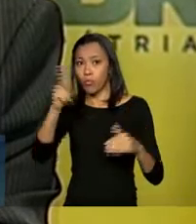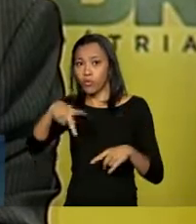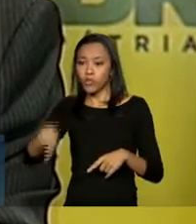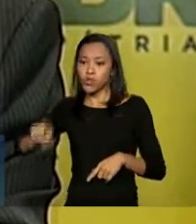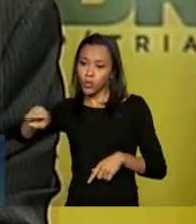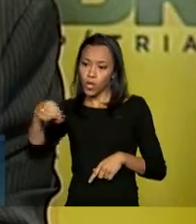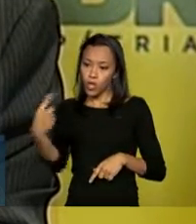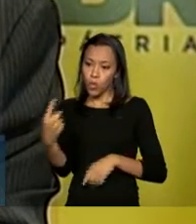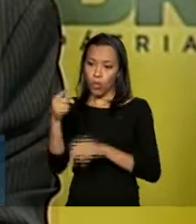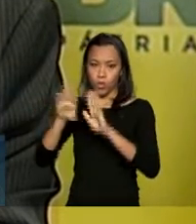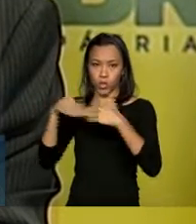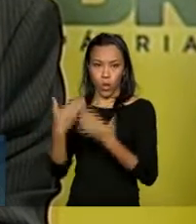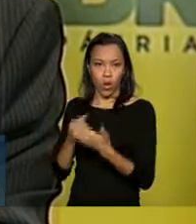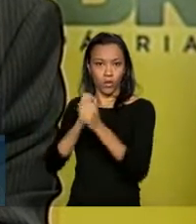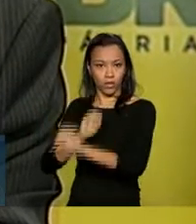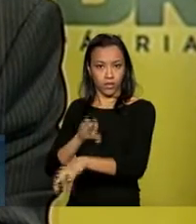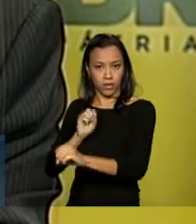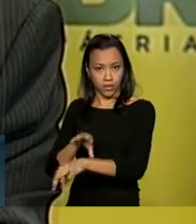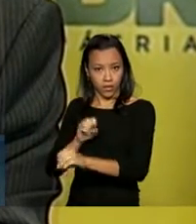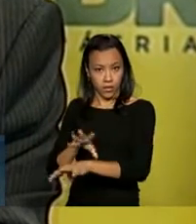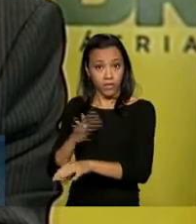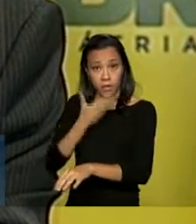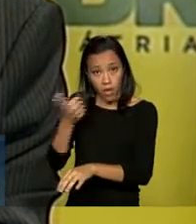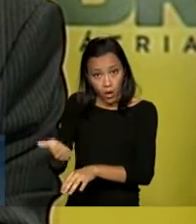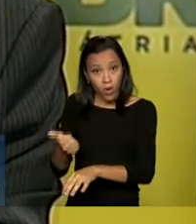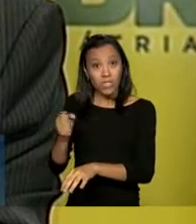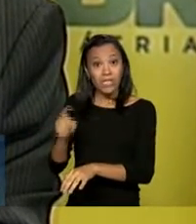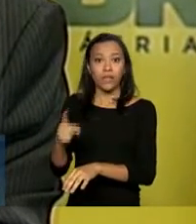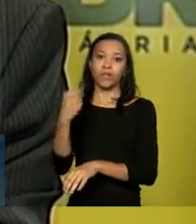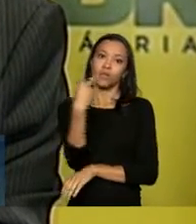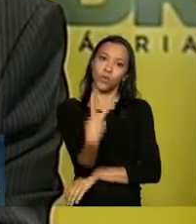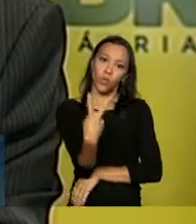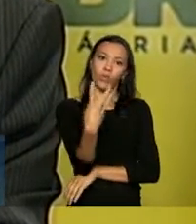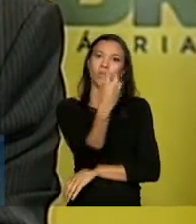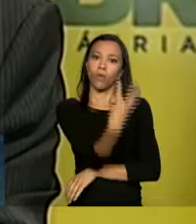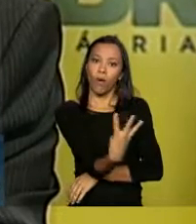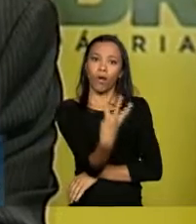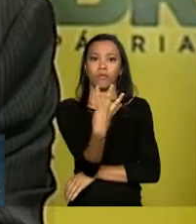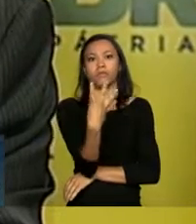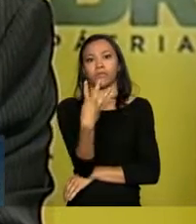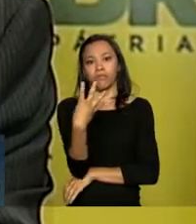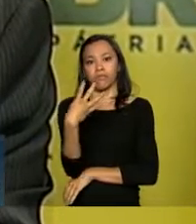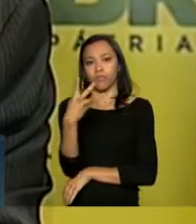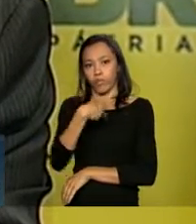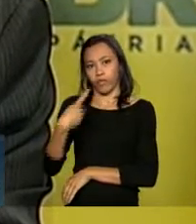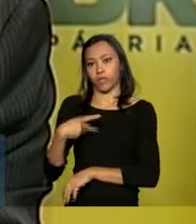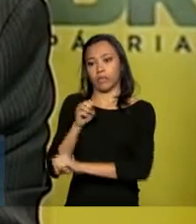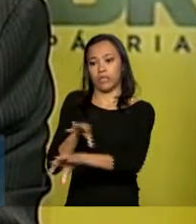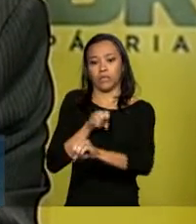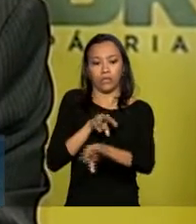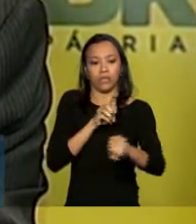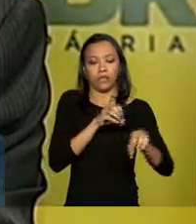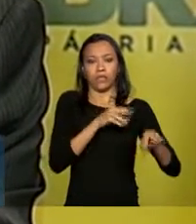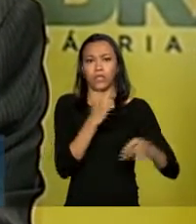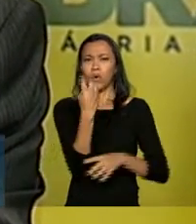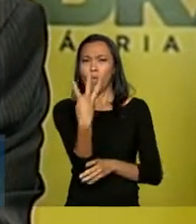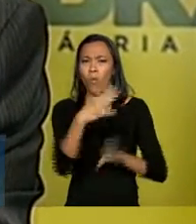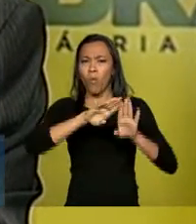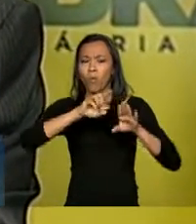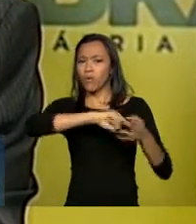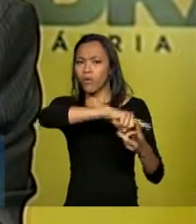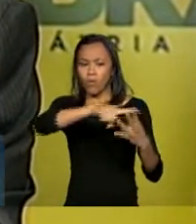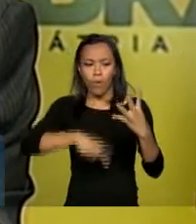só escola, o desempenho dos alunos vai ser melhor do que se ele der aula em 3, 4 escolas. Que se o corpo docente